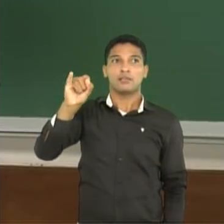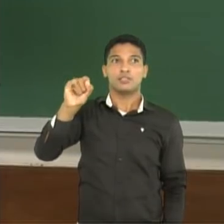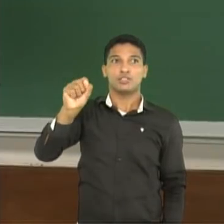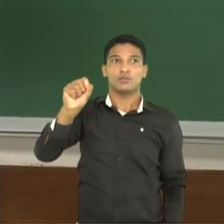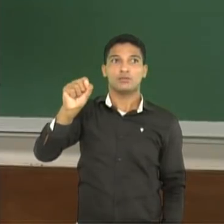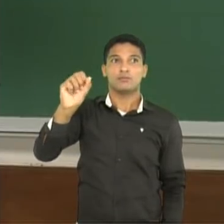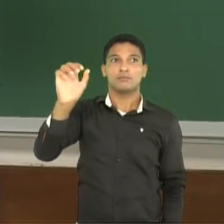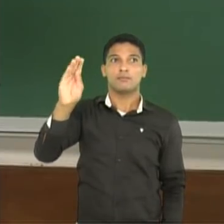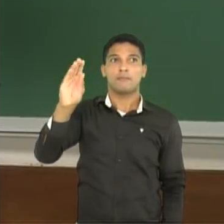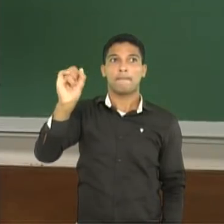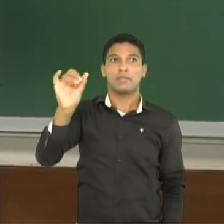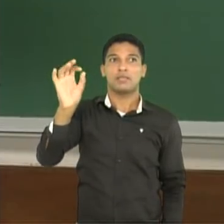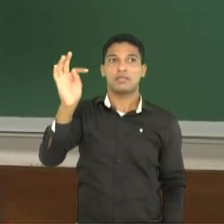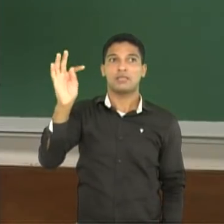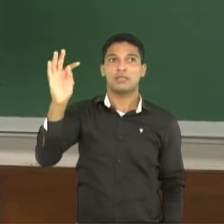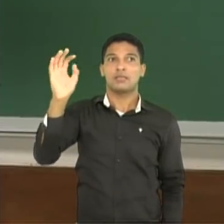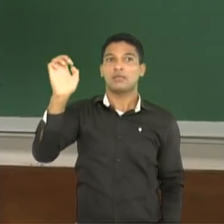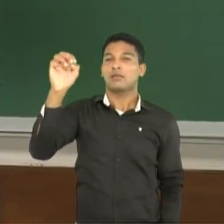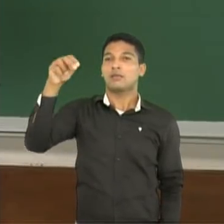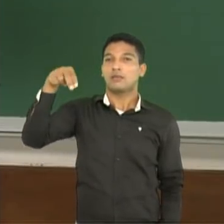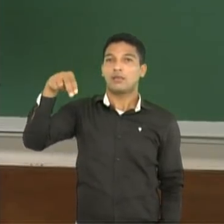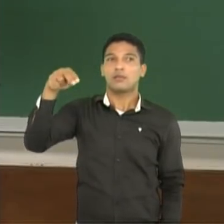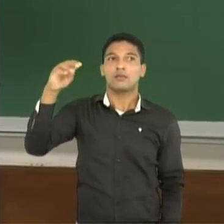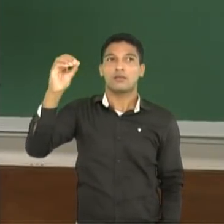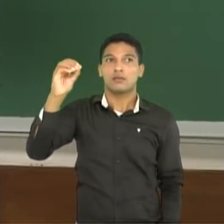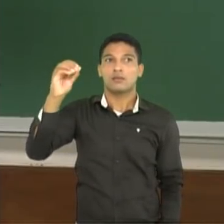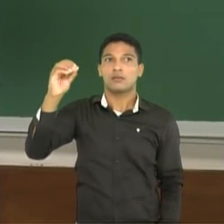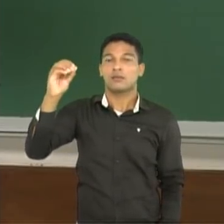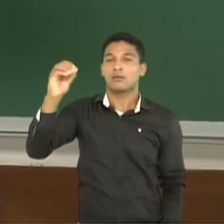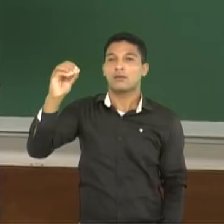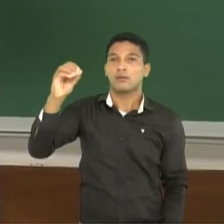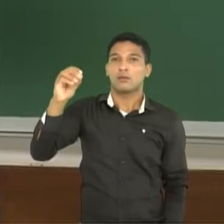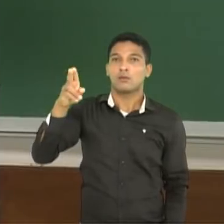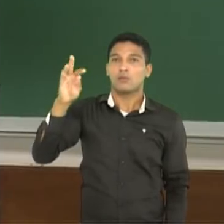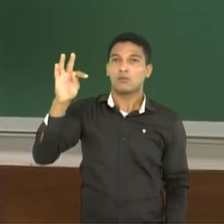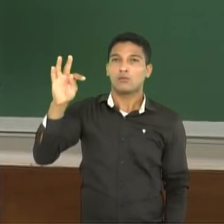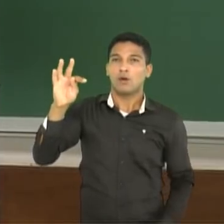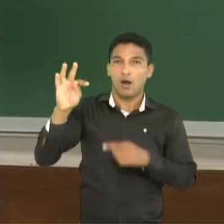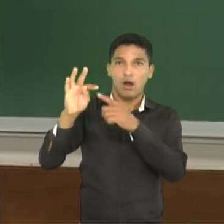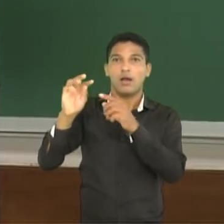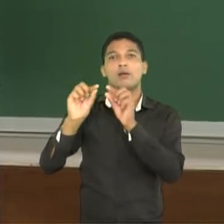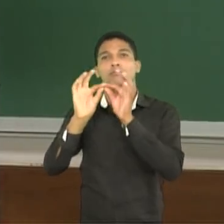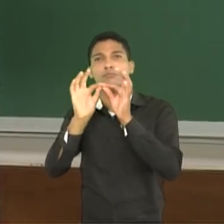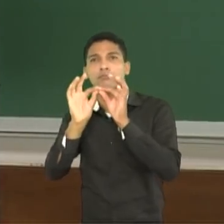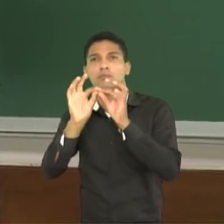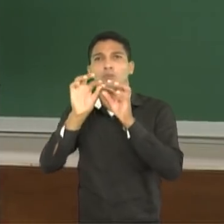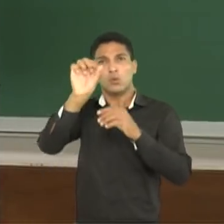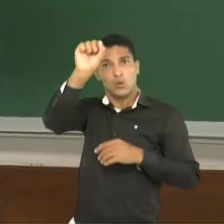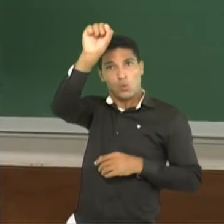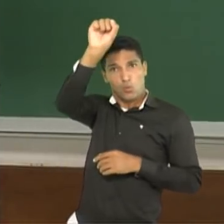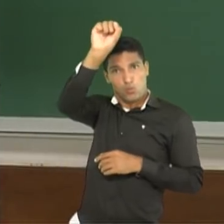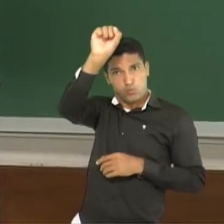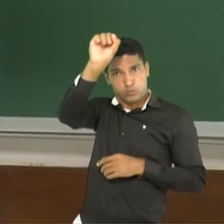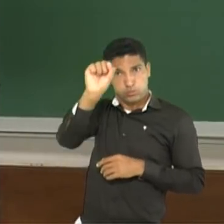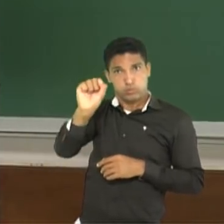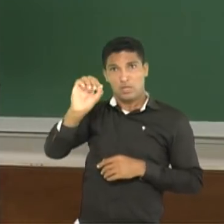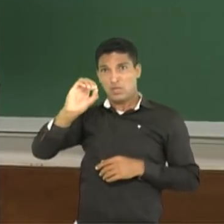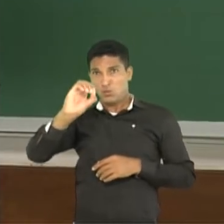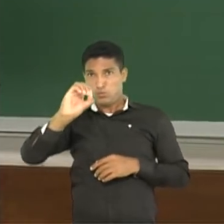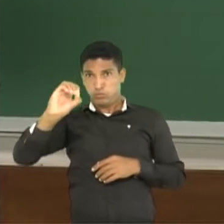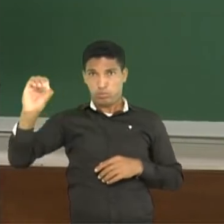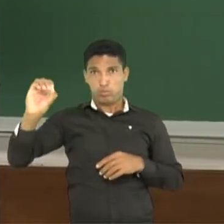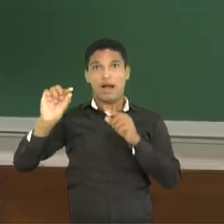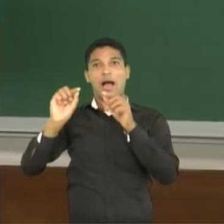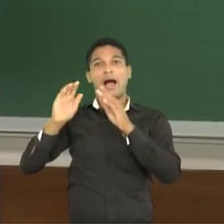expande para além da região Sul, né? Ligando com a região Sudeste, que é extremamente importante economicamente. A rodovia do